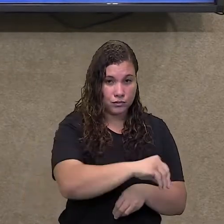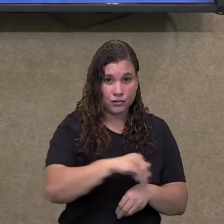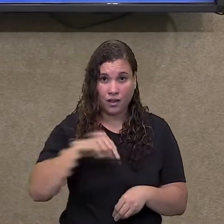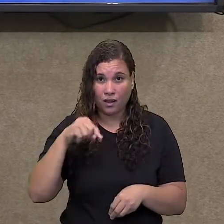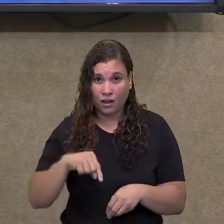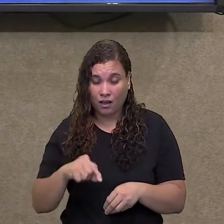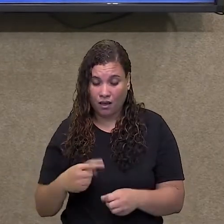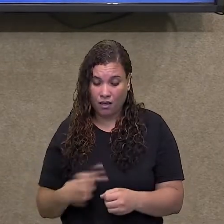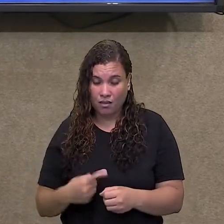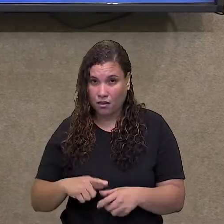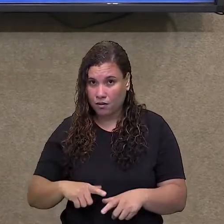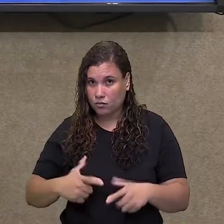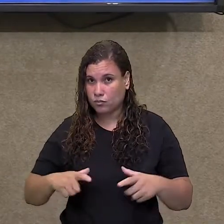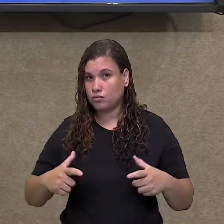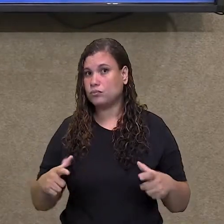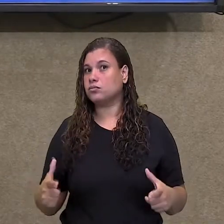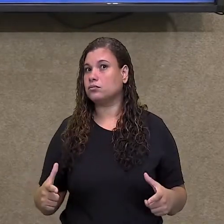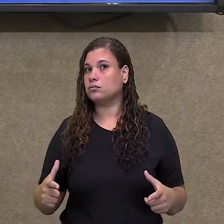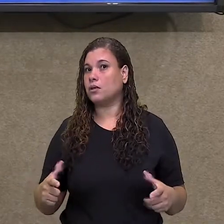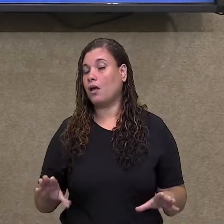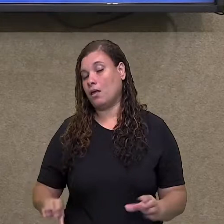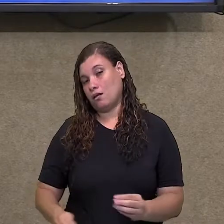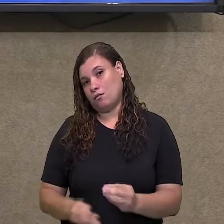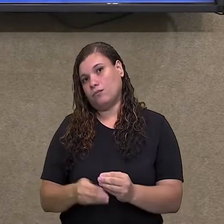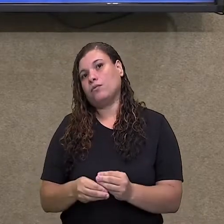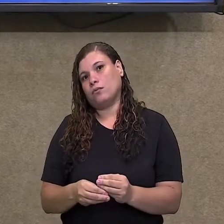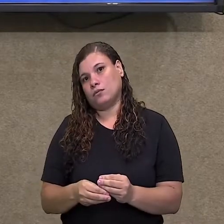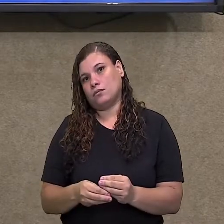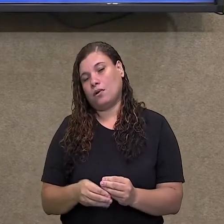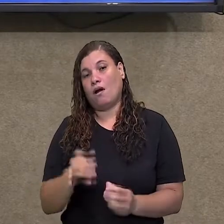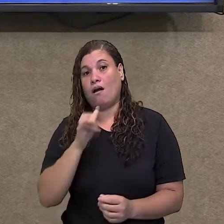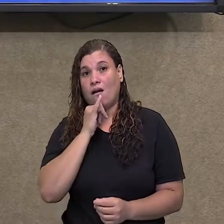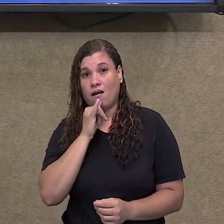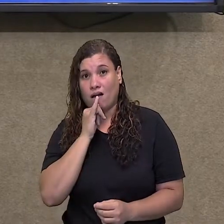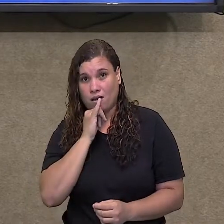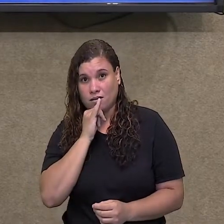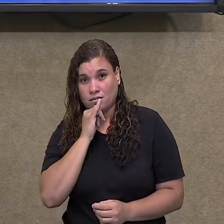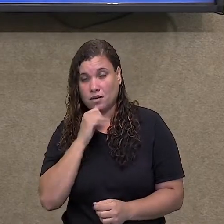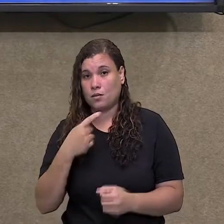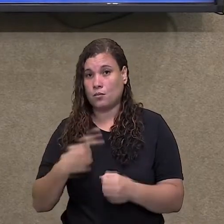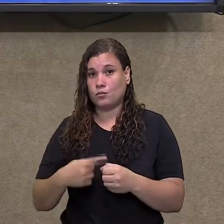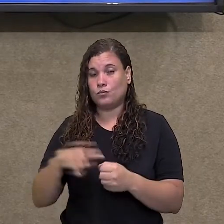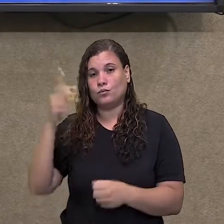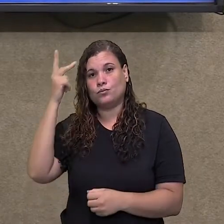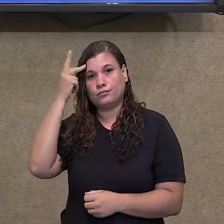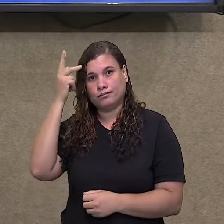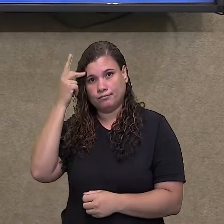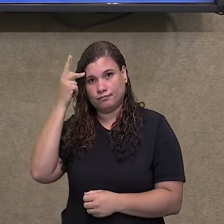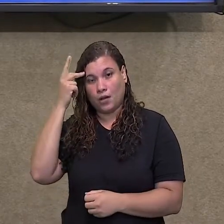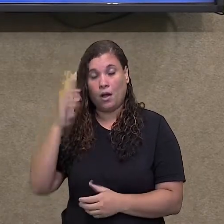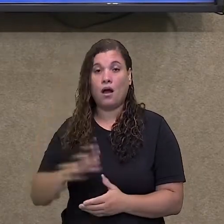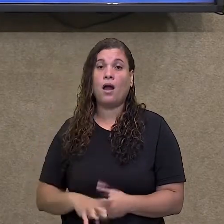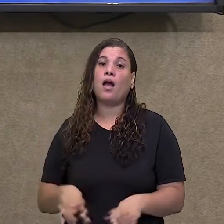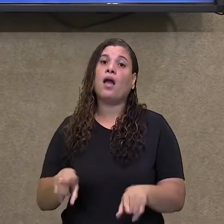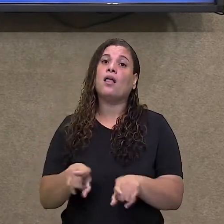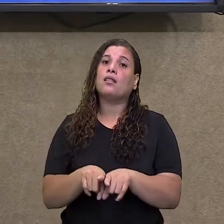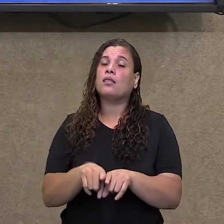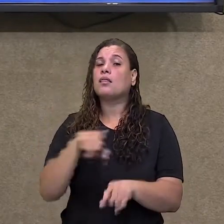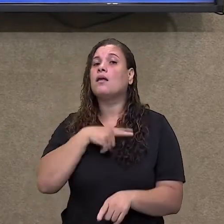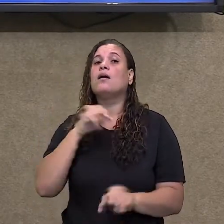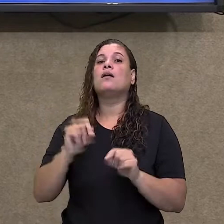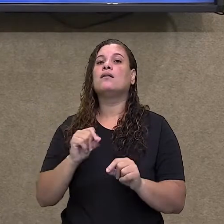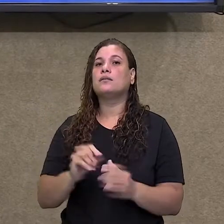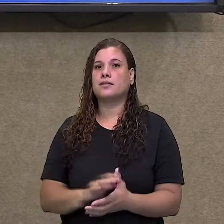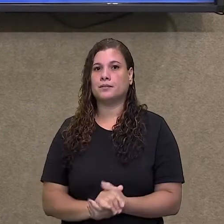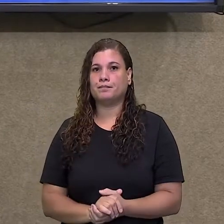surgiu dessa forma. Mas também temos cidades planejadas. Então, foi estudado